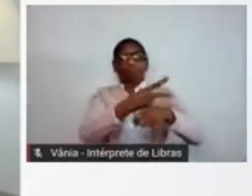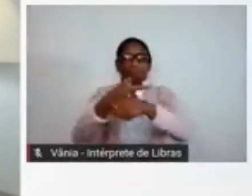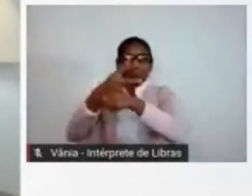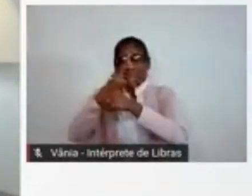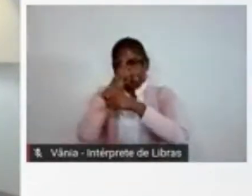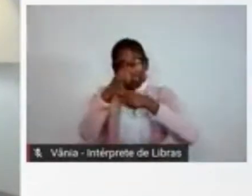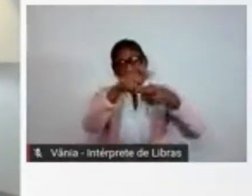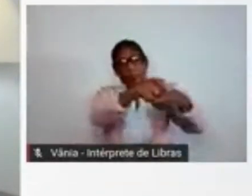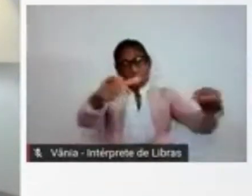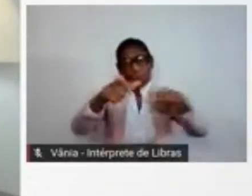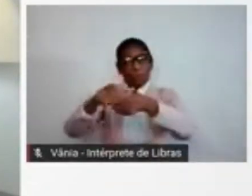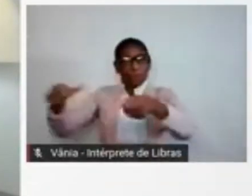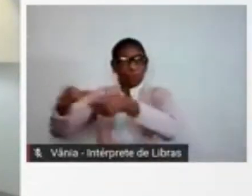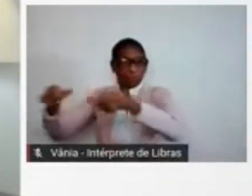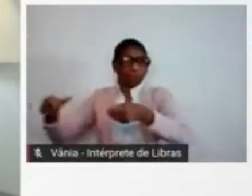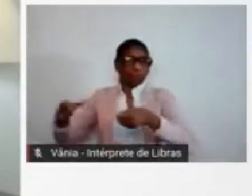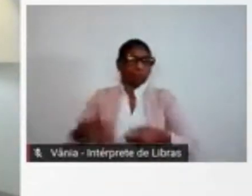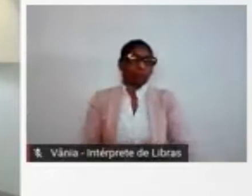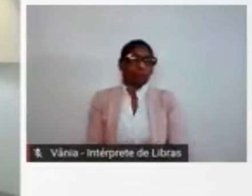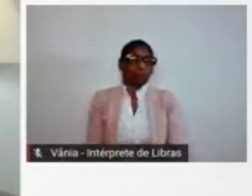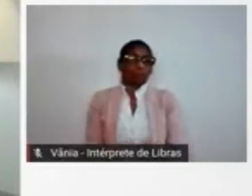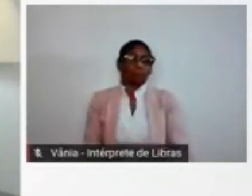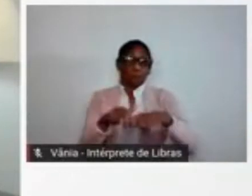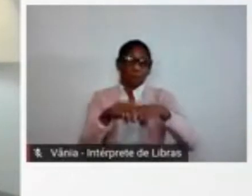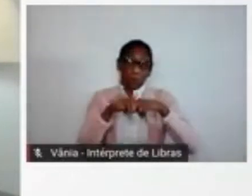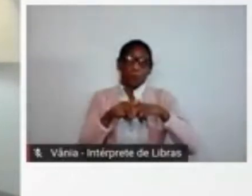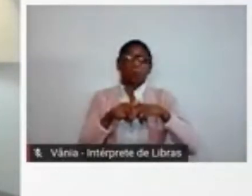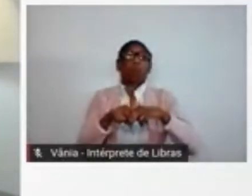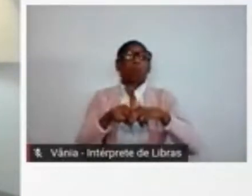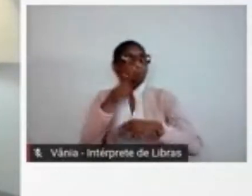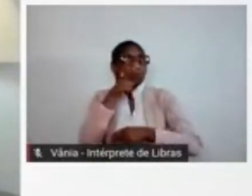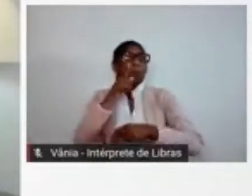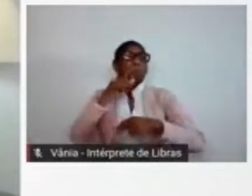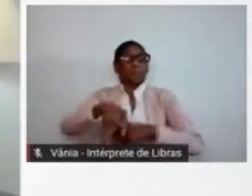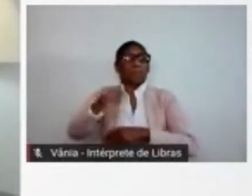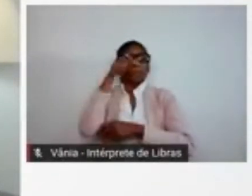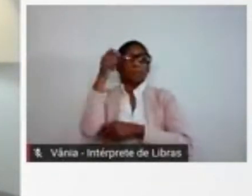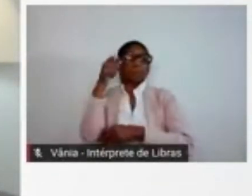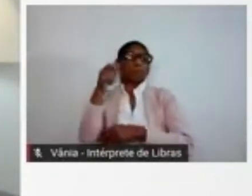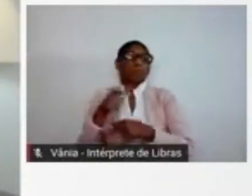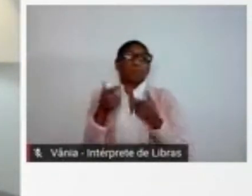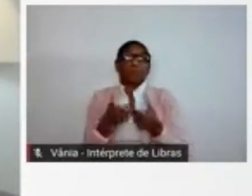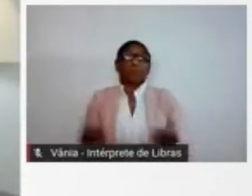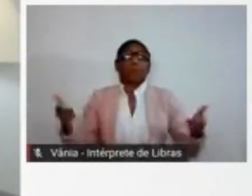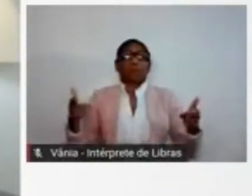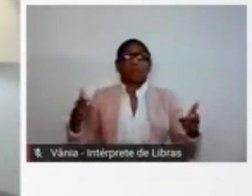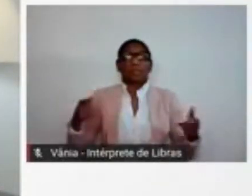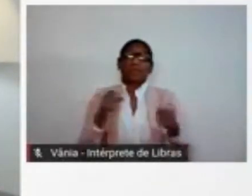a expansão de oferta de leitos foi muito grande no Rio Grande do Sul. Nós fizemos